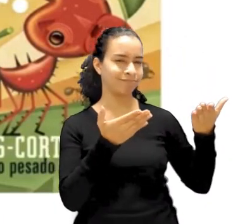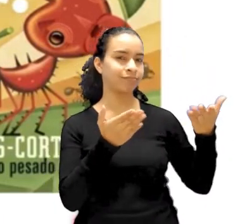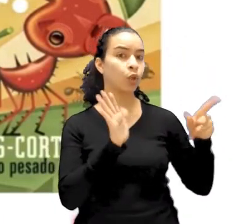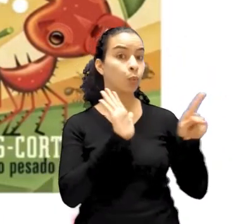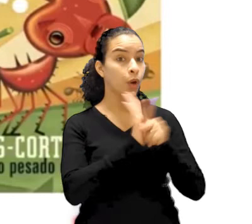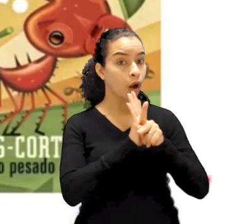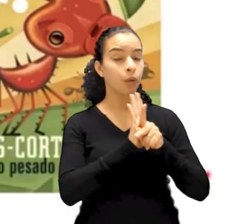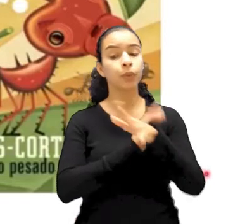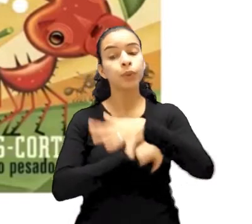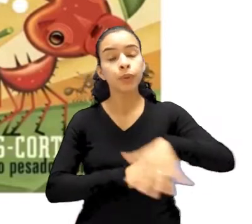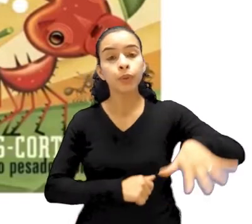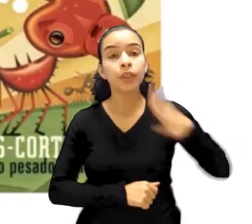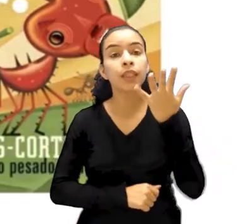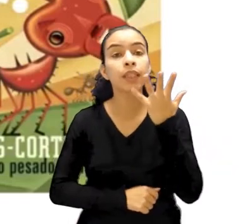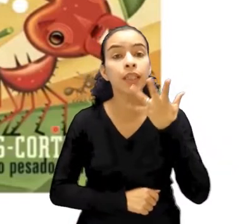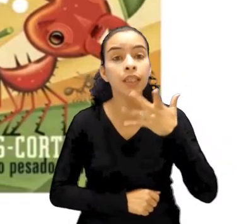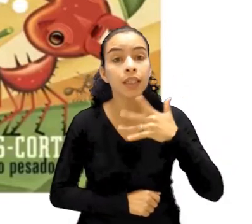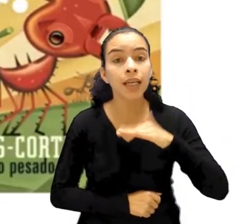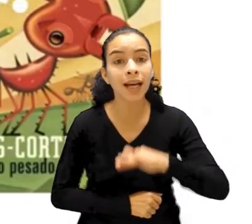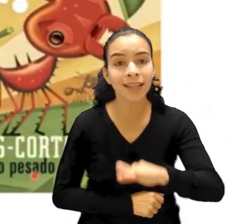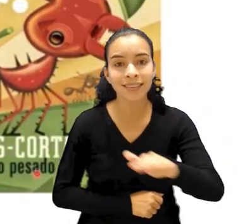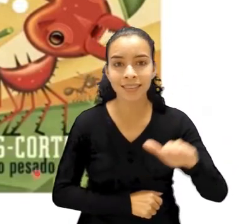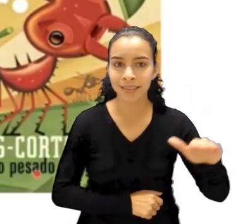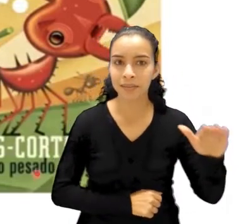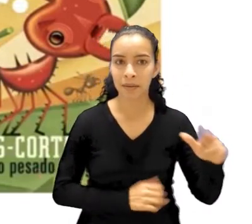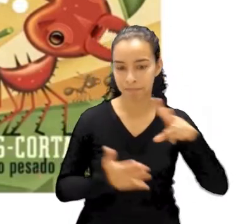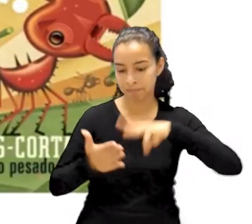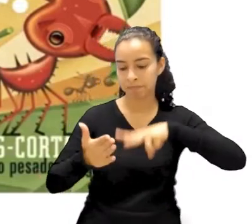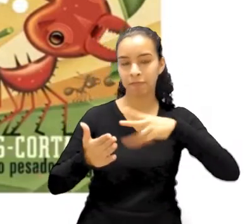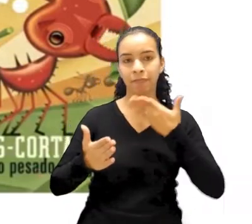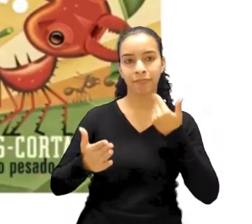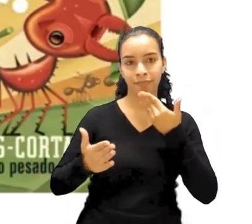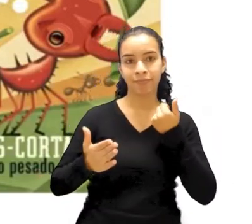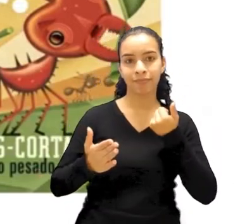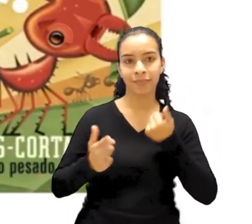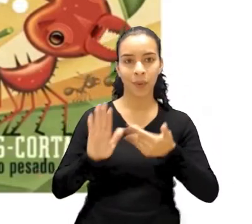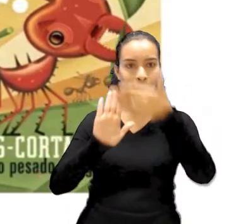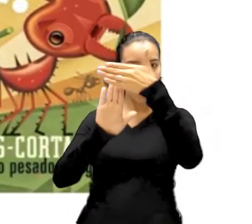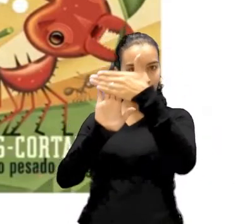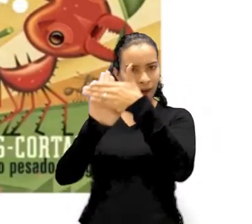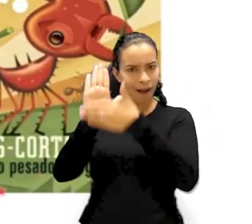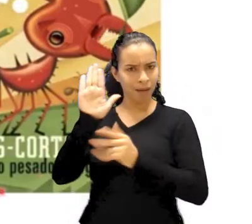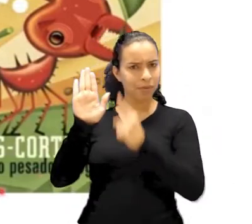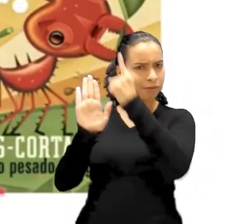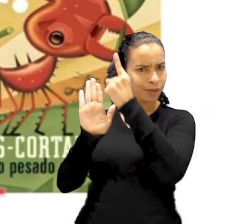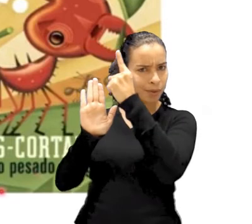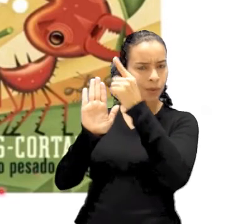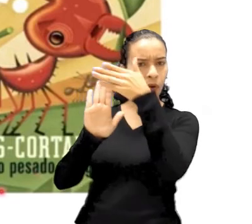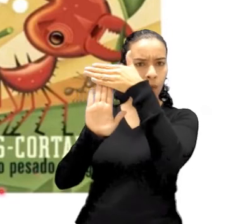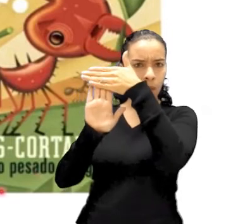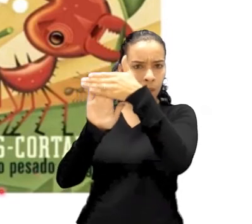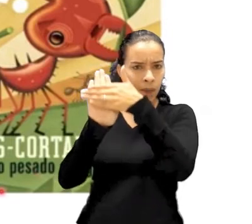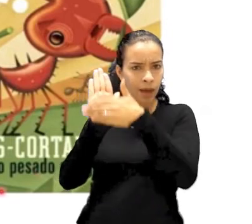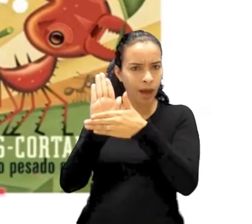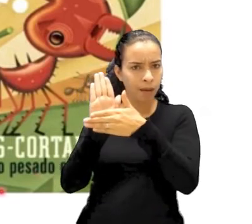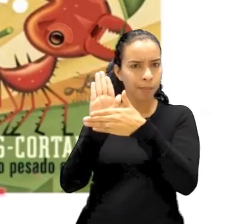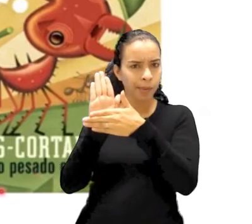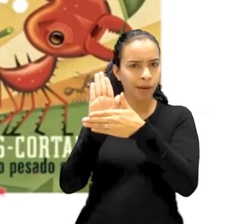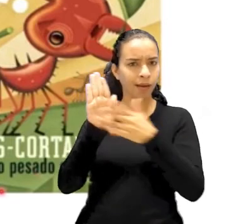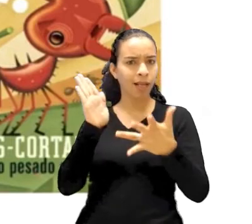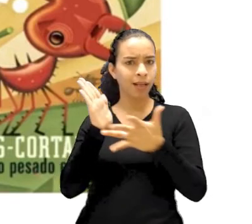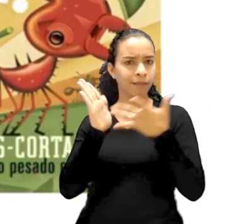infantil, e veja que nessa revista, né, aqui é a capa da revista, uma das matérias, né, um dos textos que